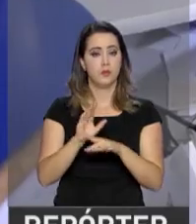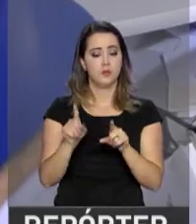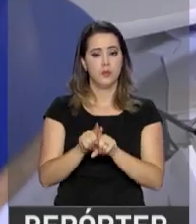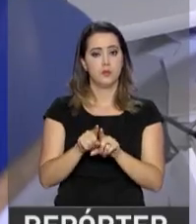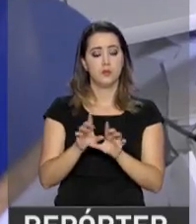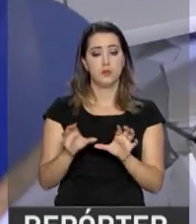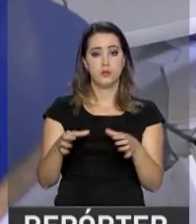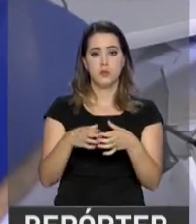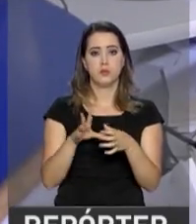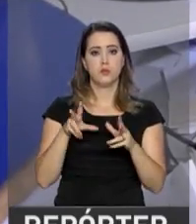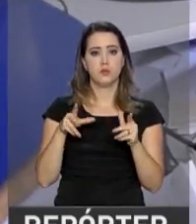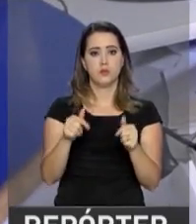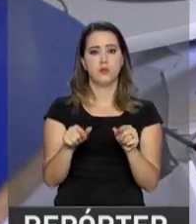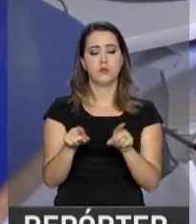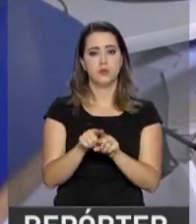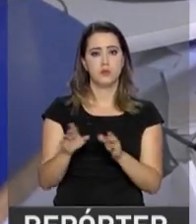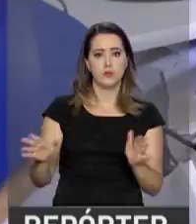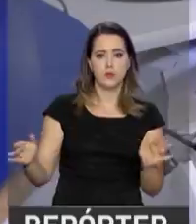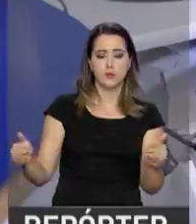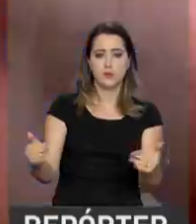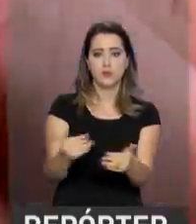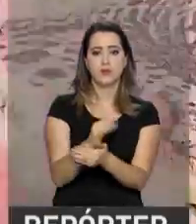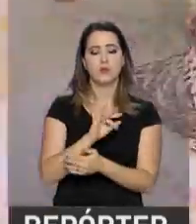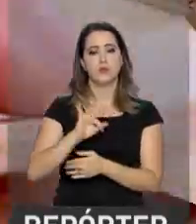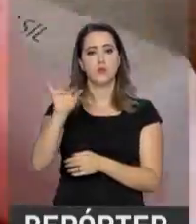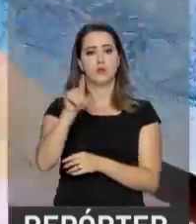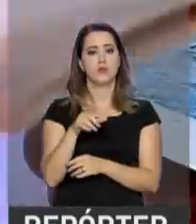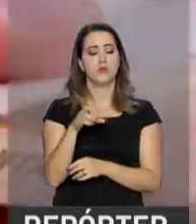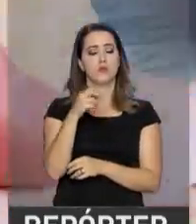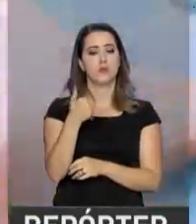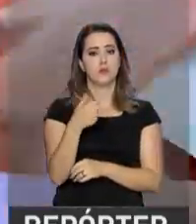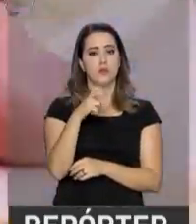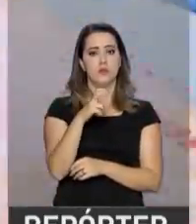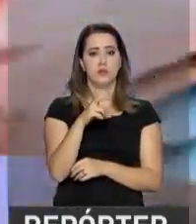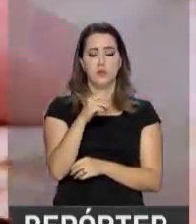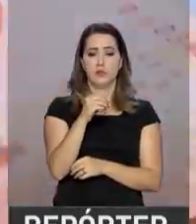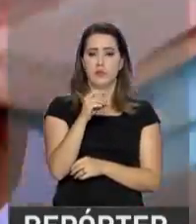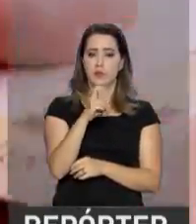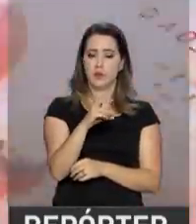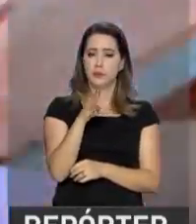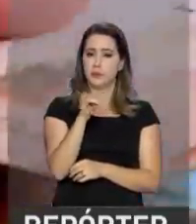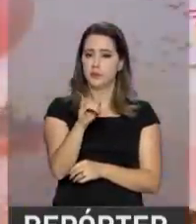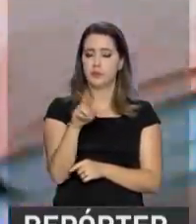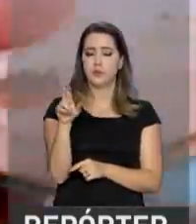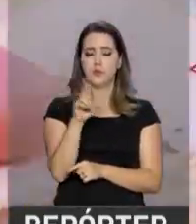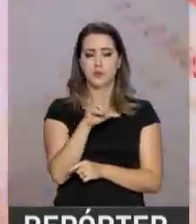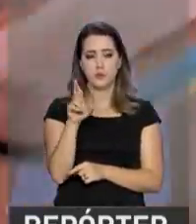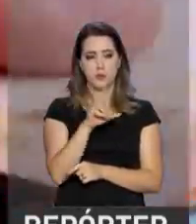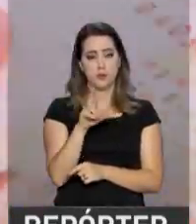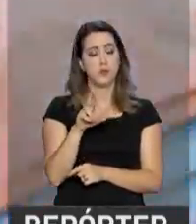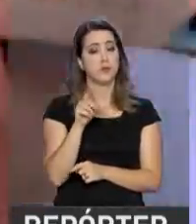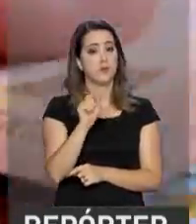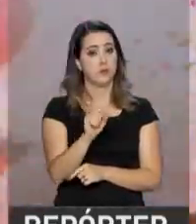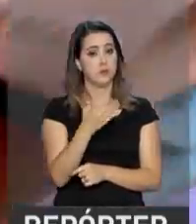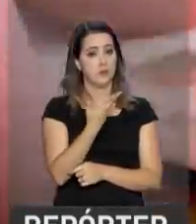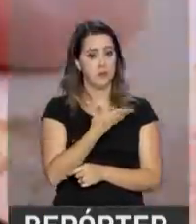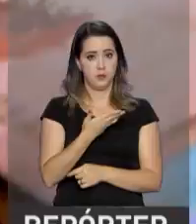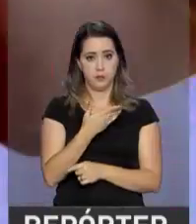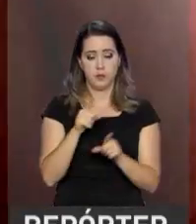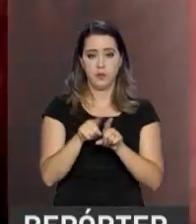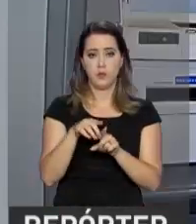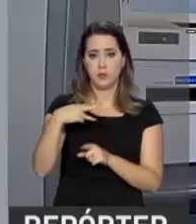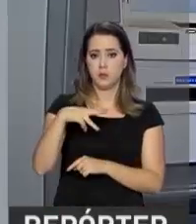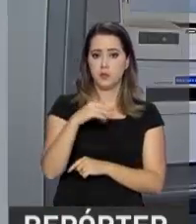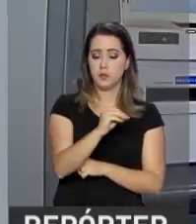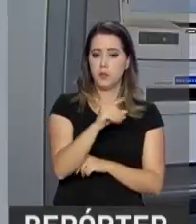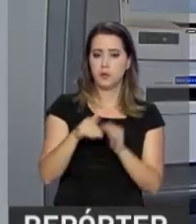arrecadação total das receitas federais foi de 105 bilhões 659 milhões de reais em